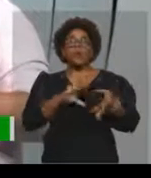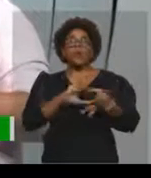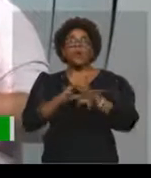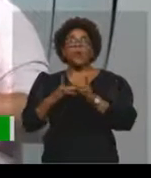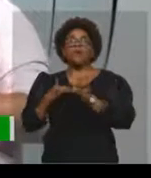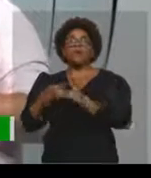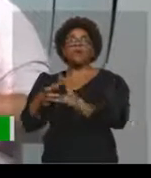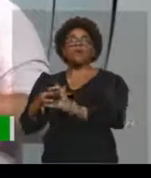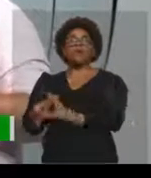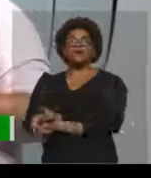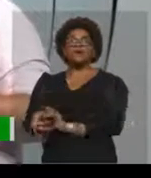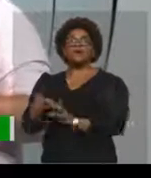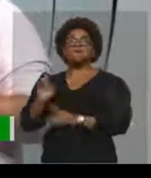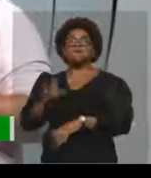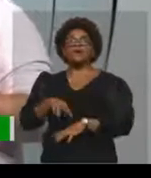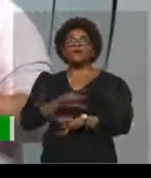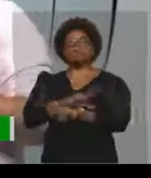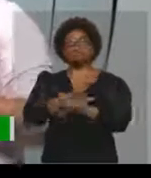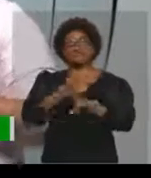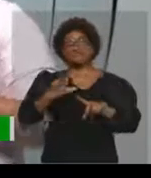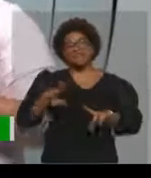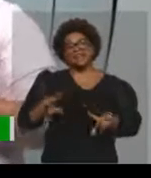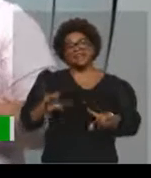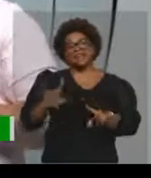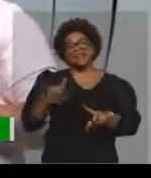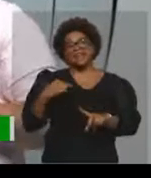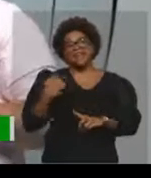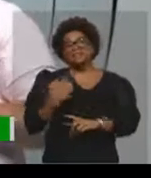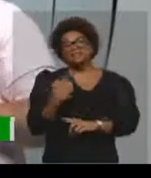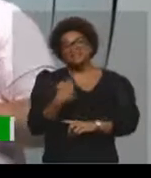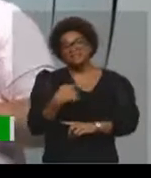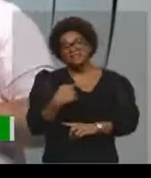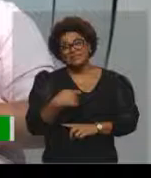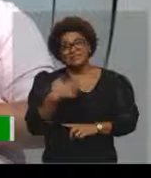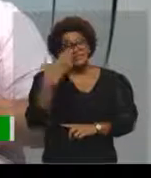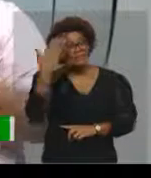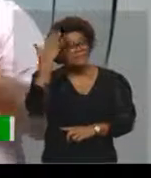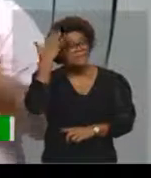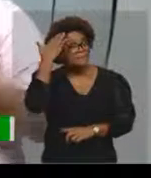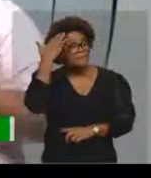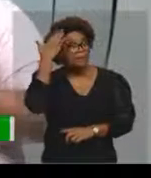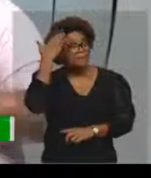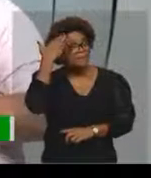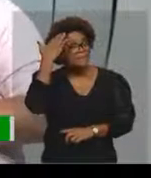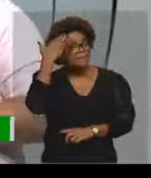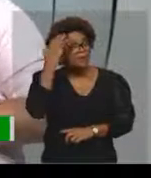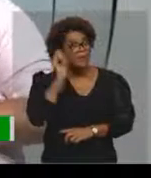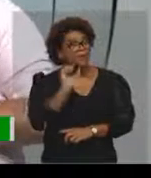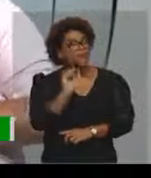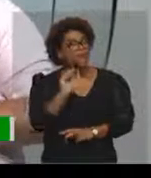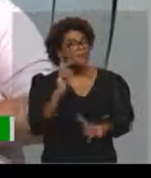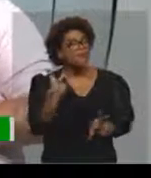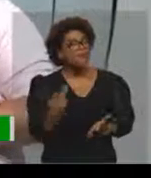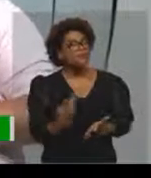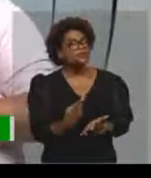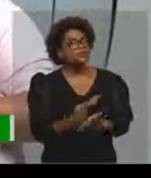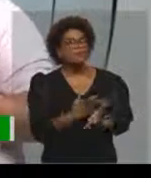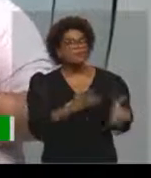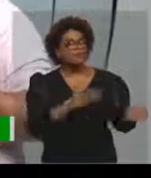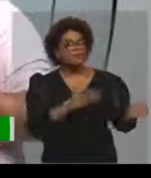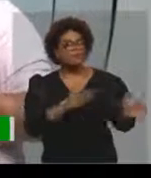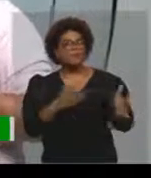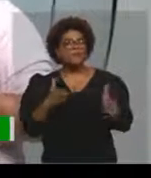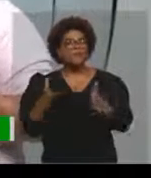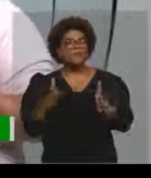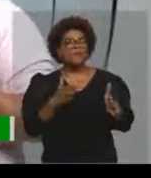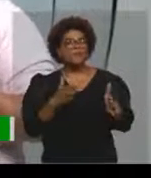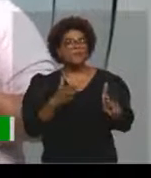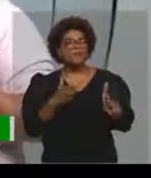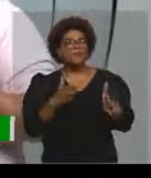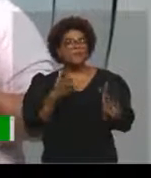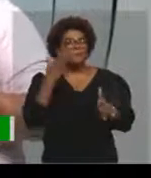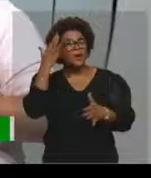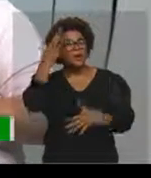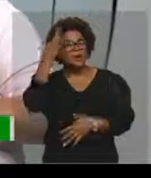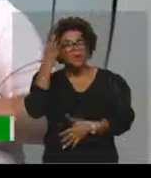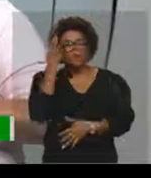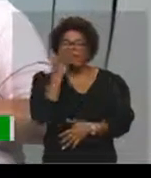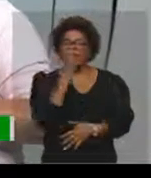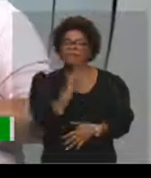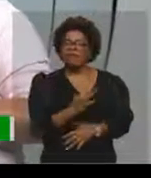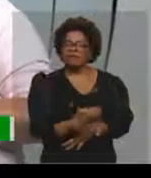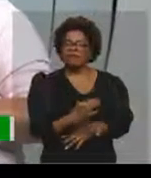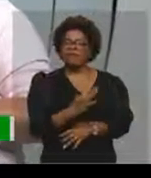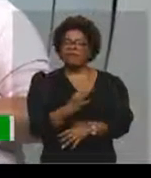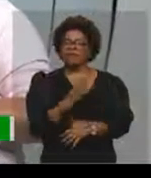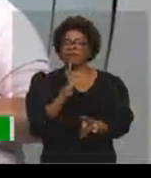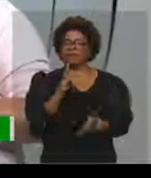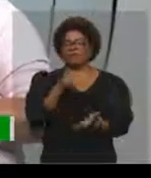de estar inserido no contexto que aquele texto está inserido para que a gente consiga construir um